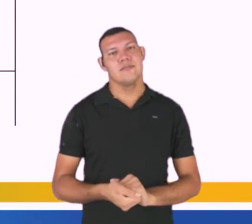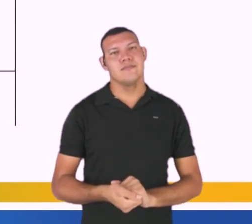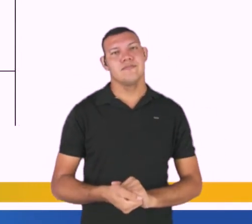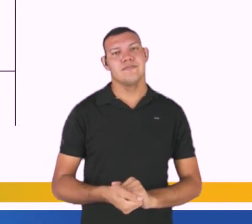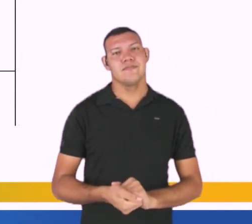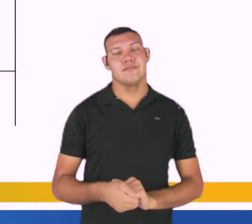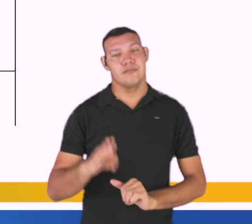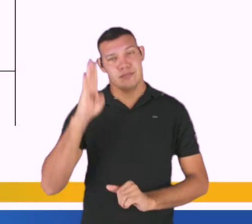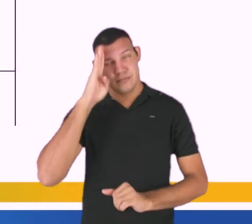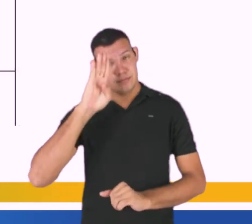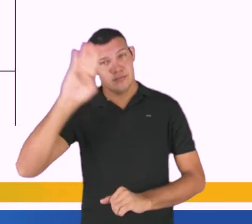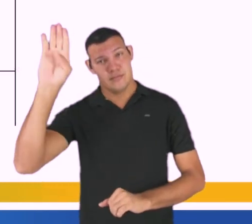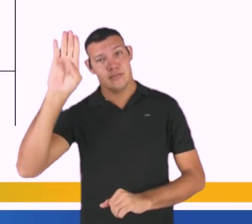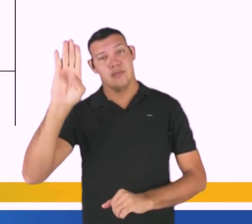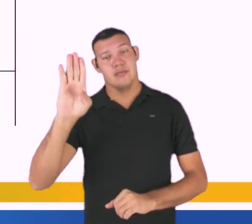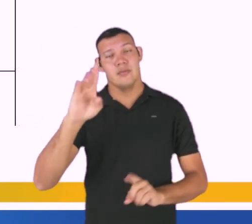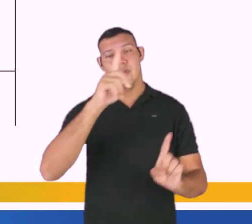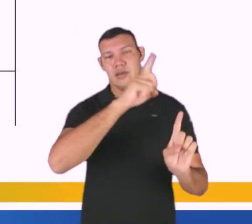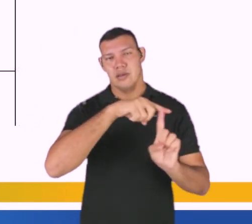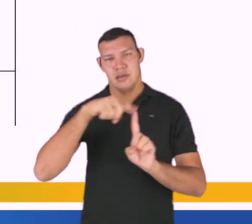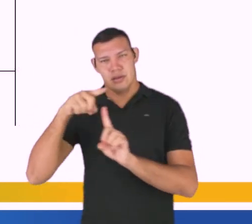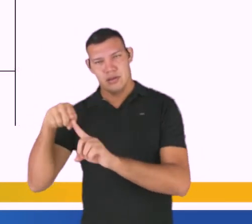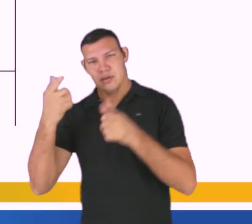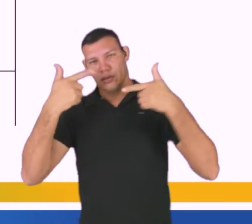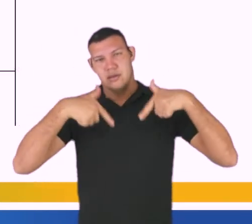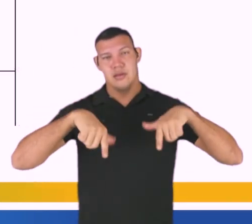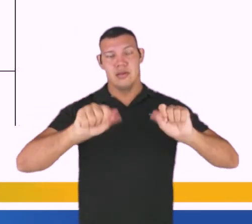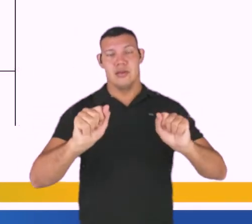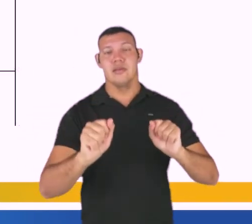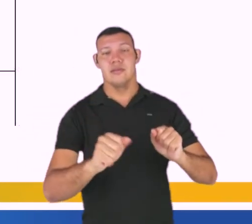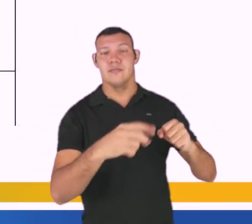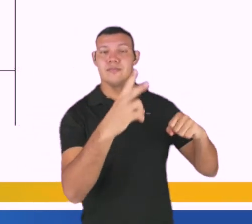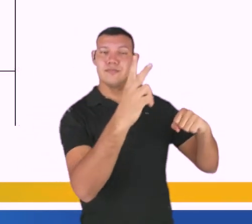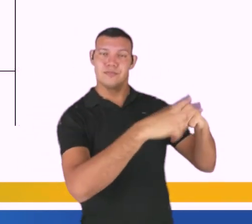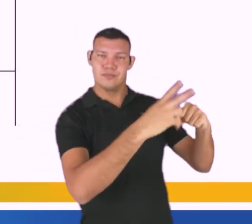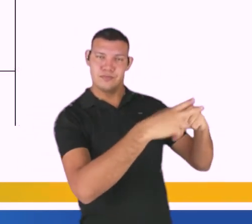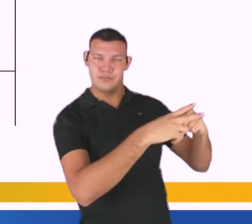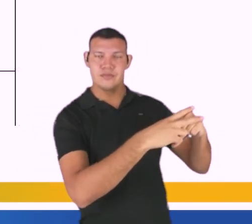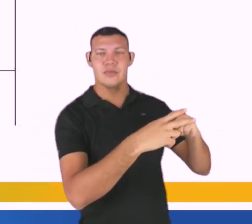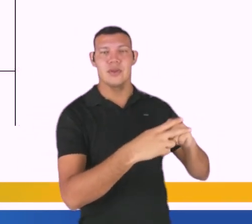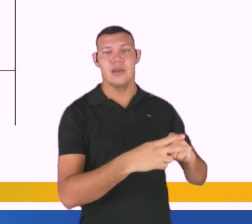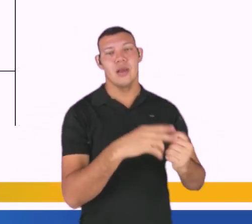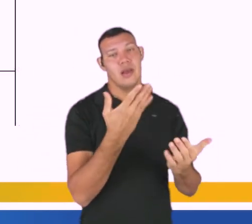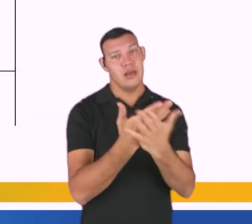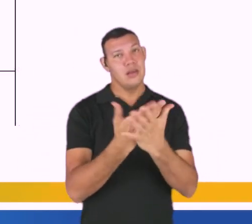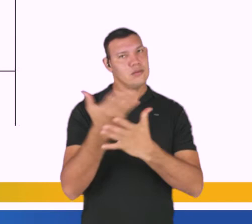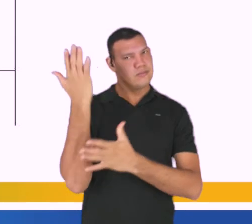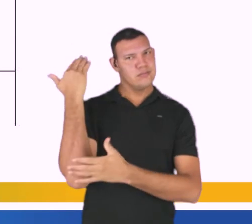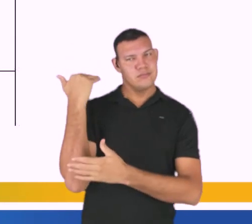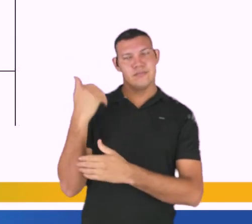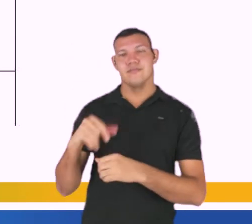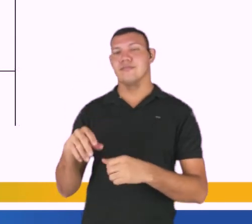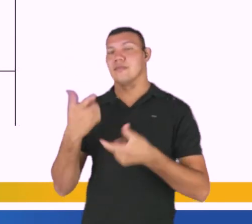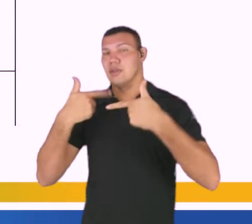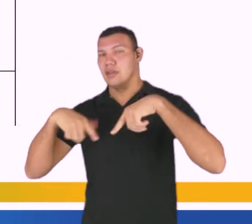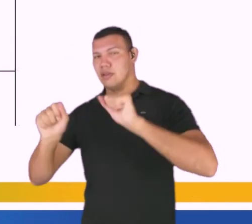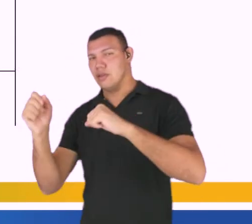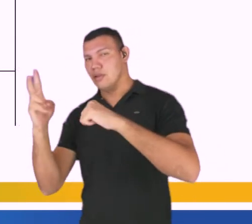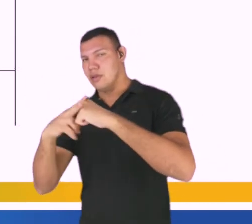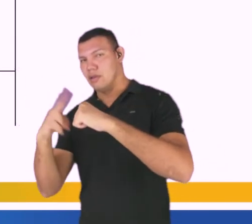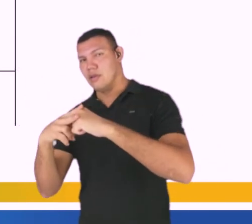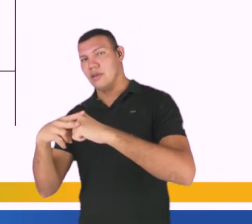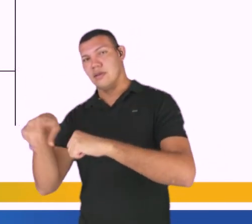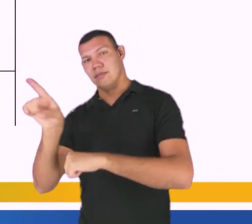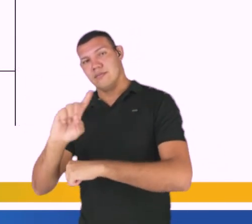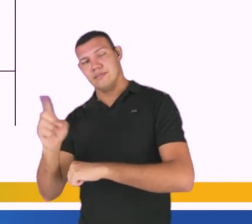principais tipos de linguagem, para você não esquecer. A verbal, que vimos na aula passada, a não verbal, que estamos vendo